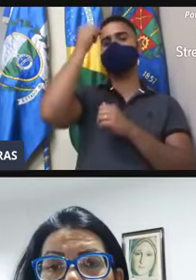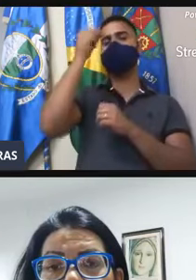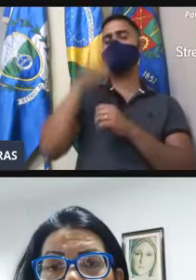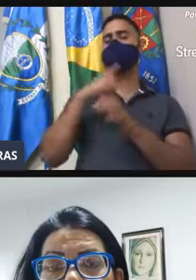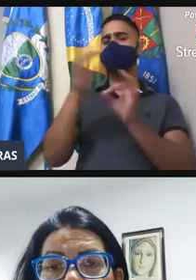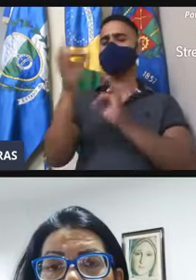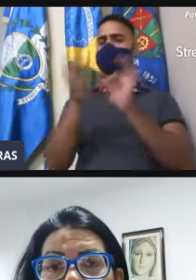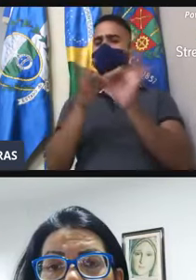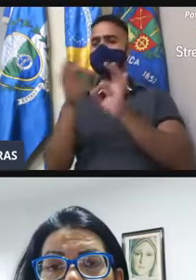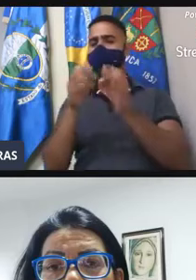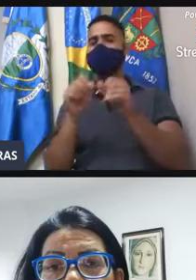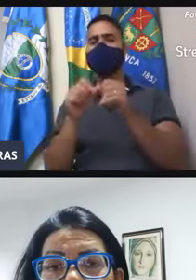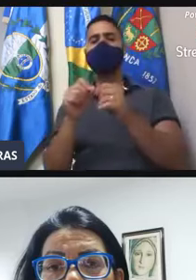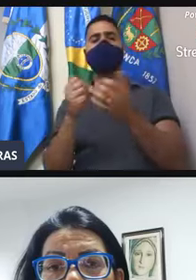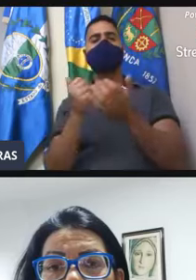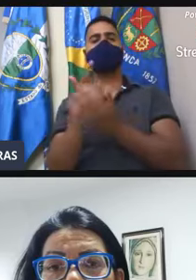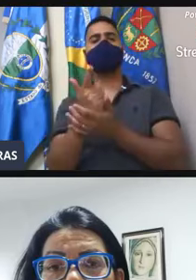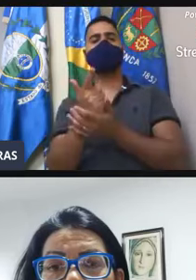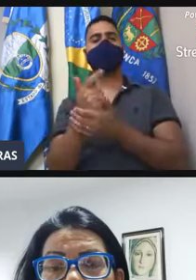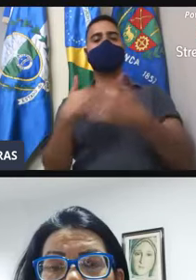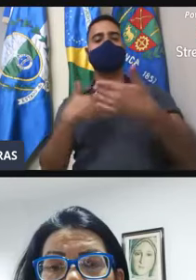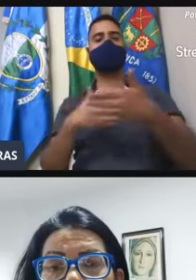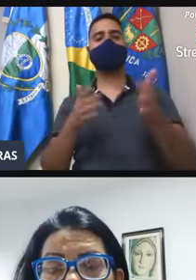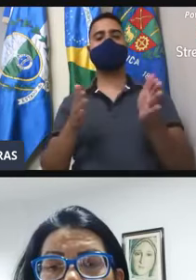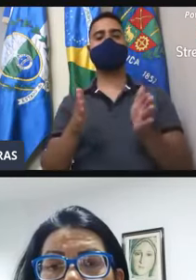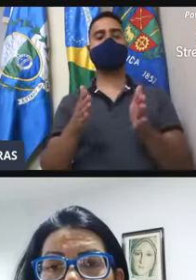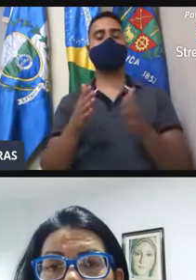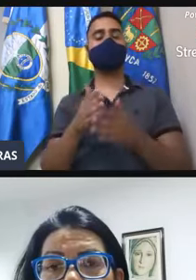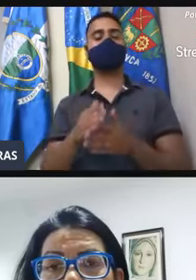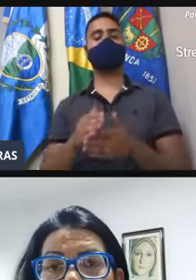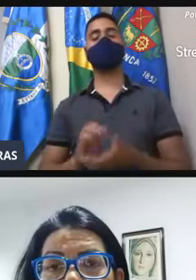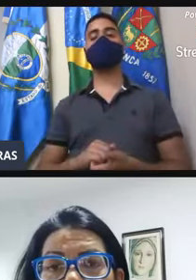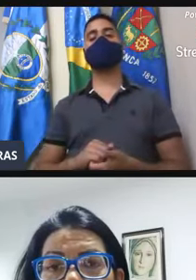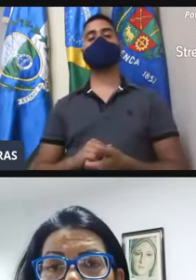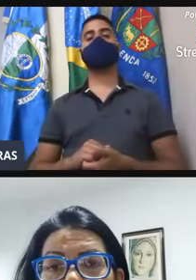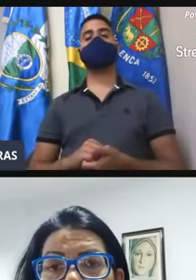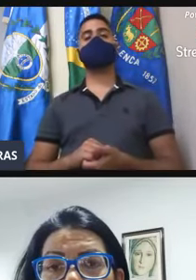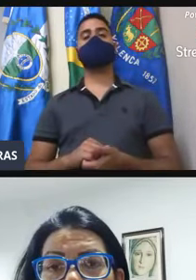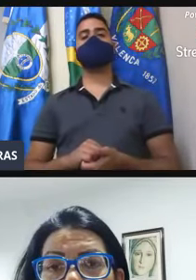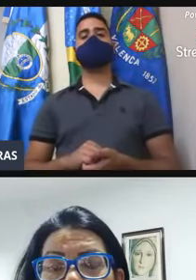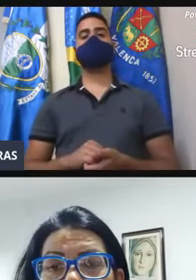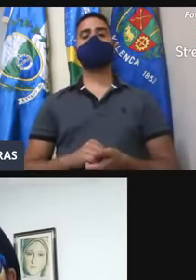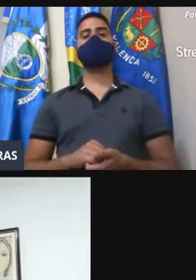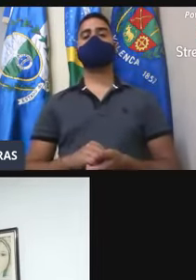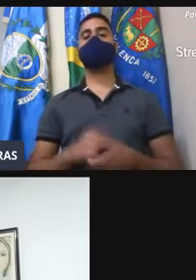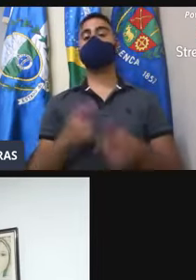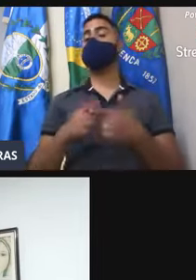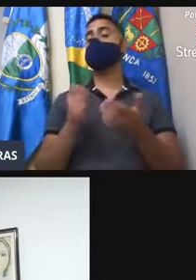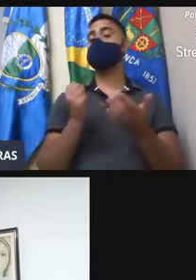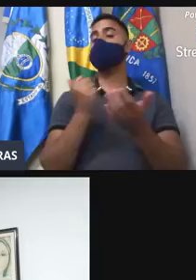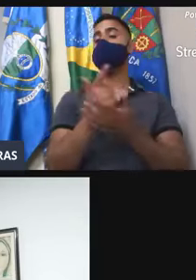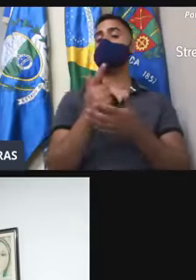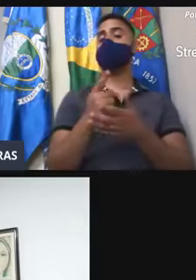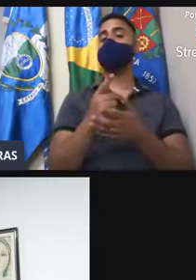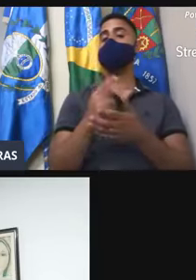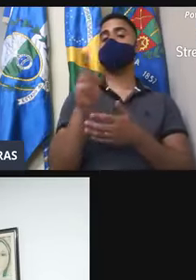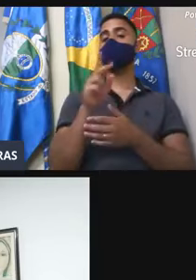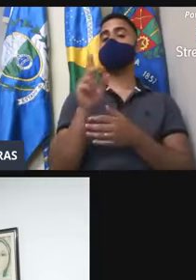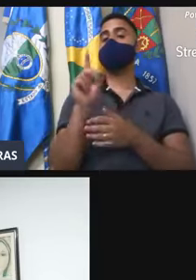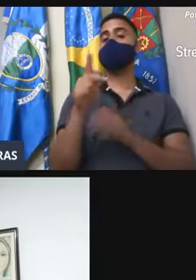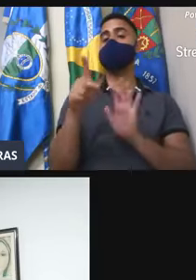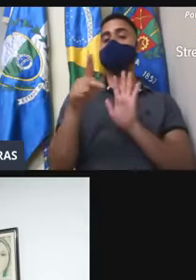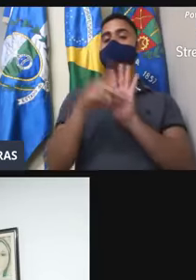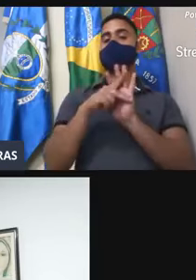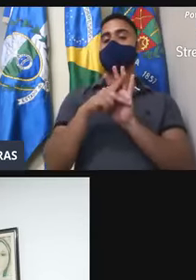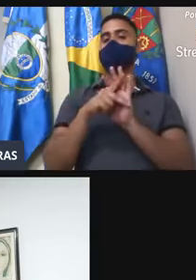alinhado uma compra de cesta básica, né? Porque ela foi custeada com recurso próprio. Né? Agora